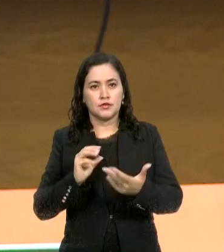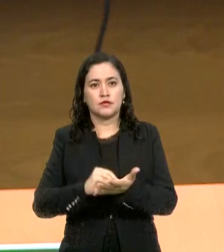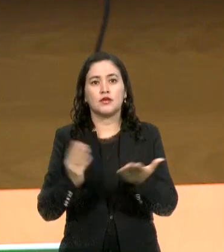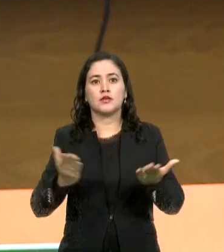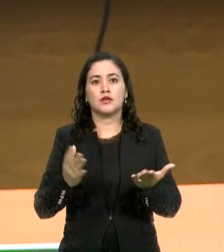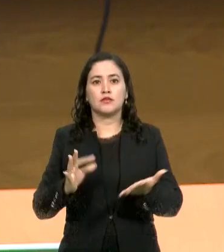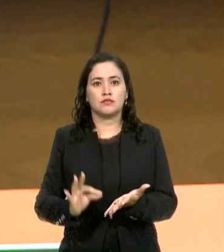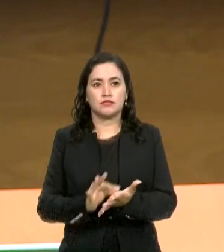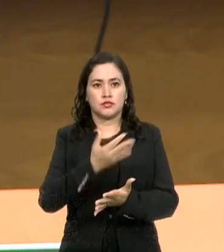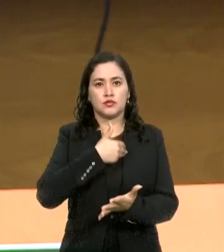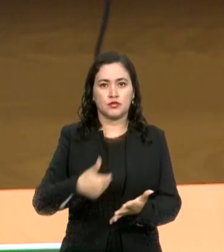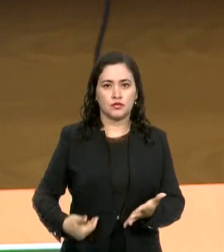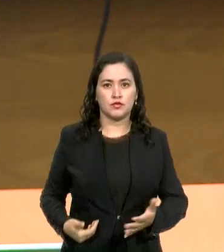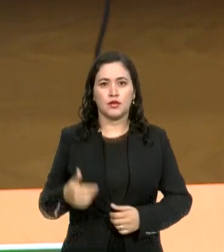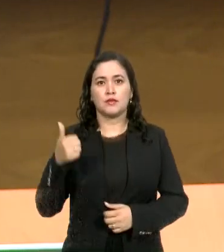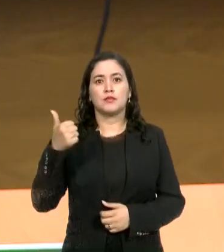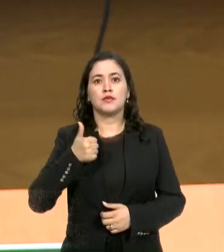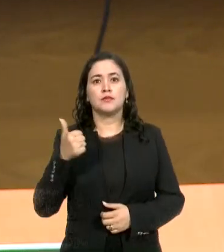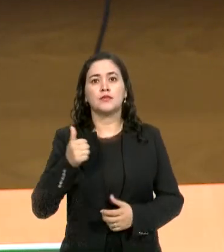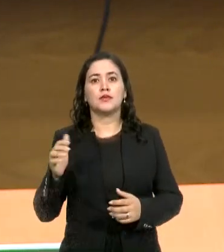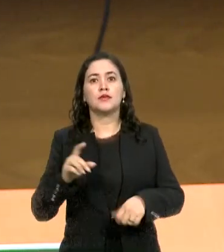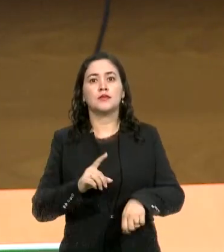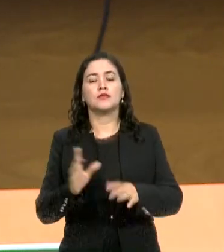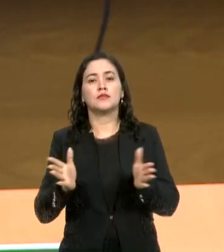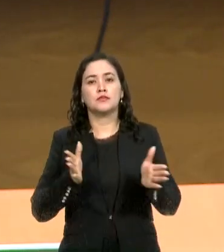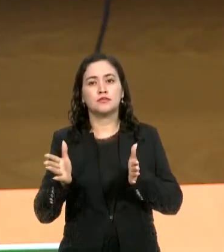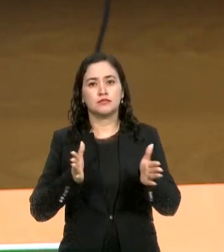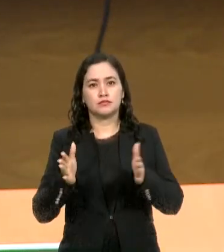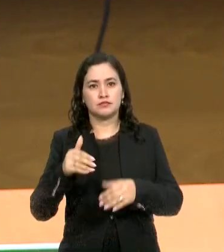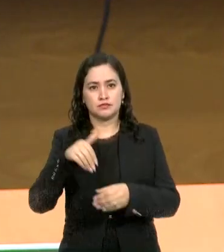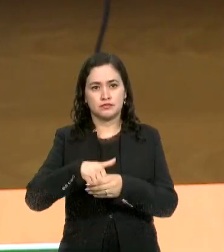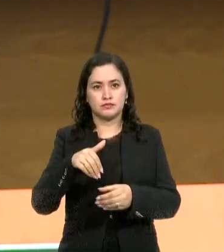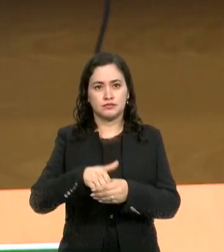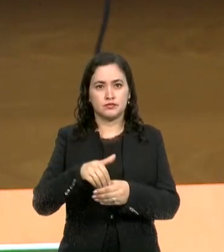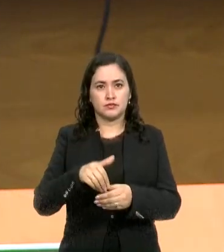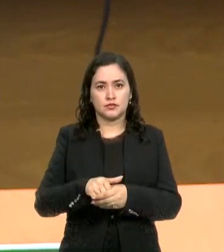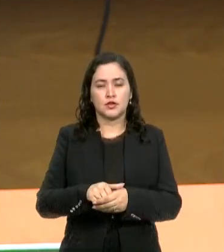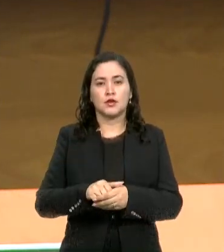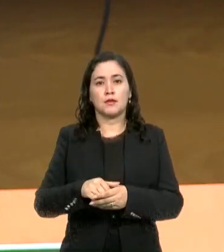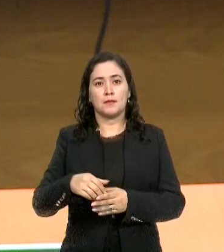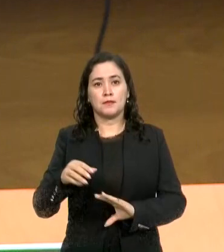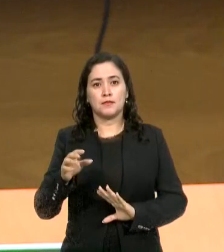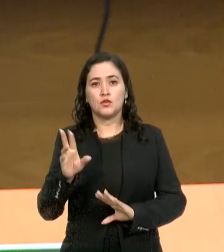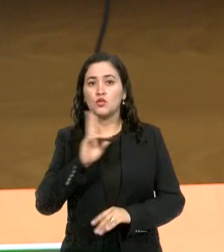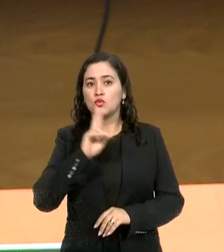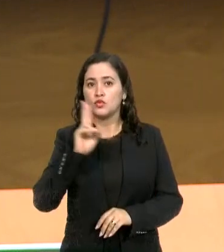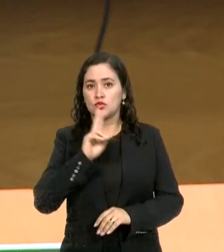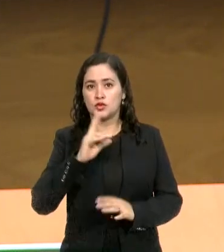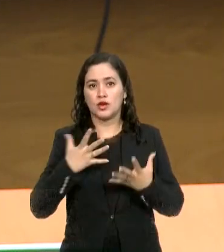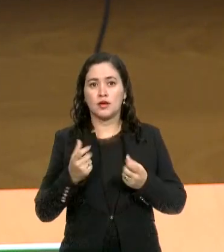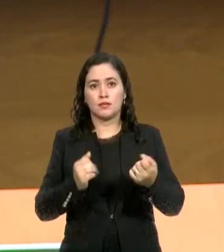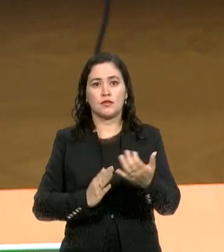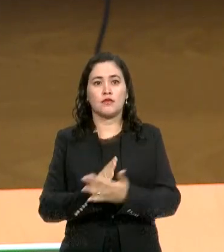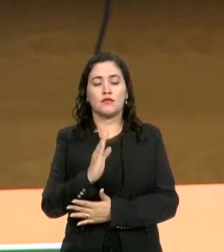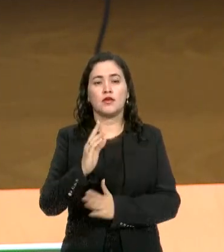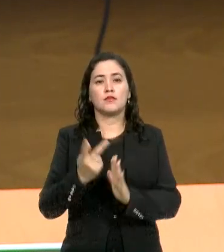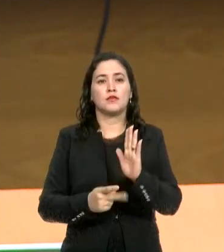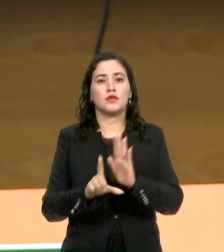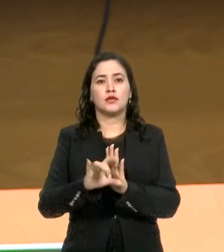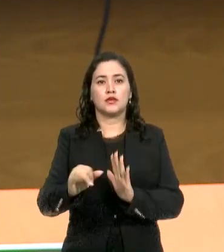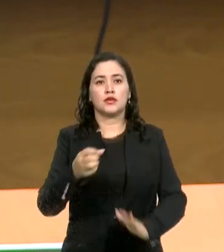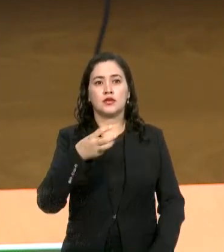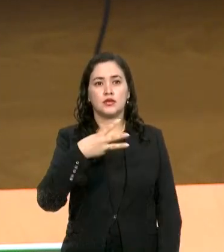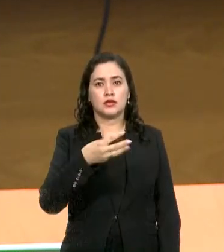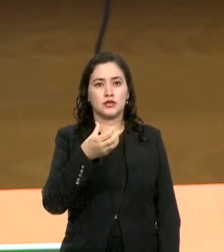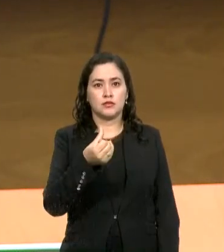aprovado o projeto de lei 364/2022, de autoria do Poder Executivo, projeto que foi encaminhado em votação pelo deputado